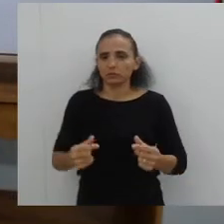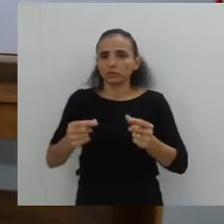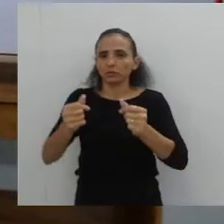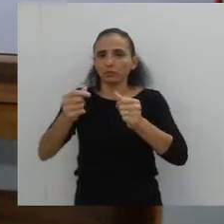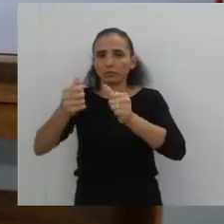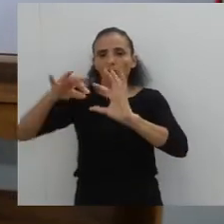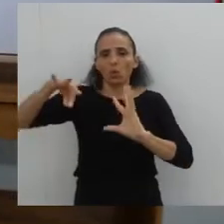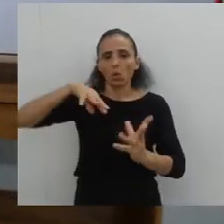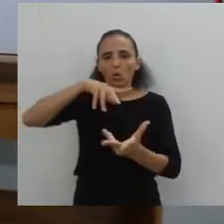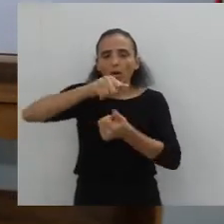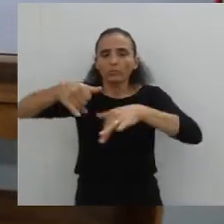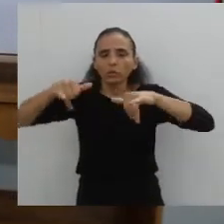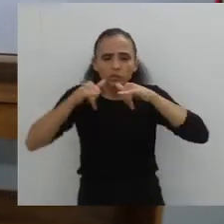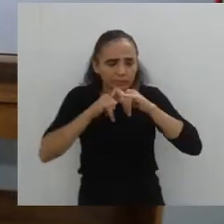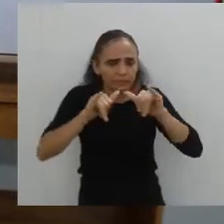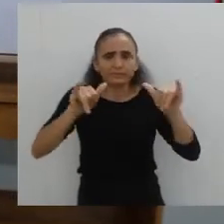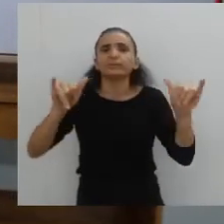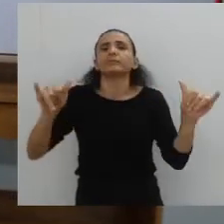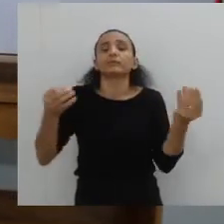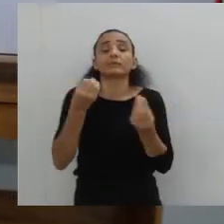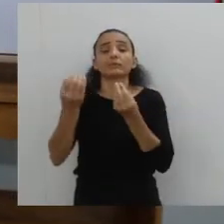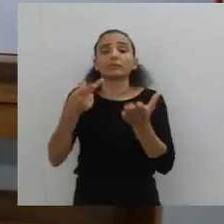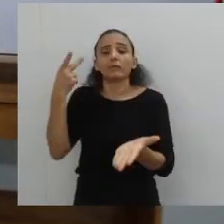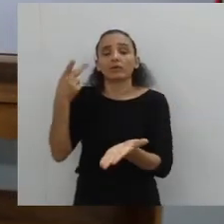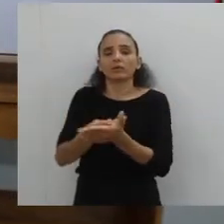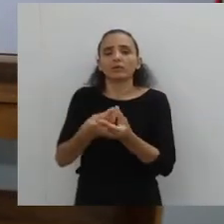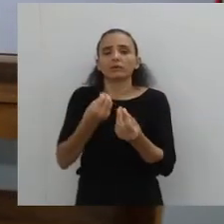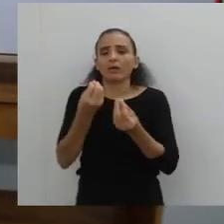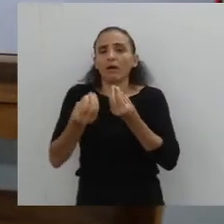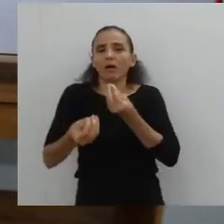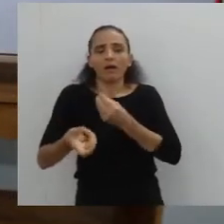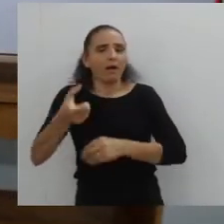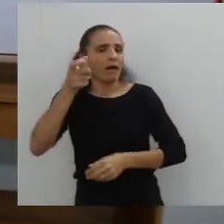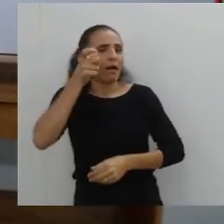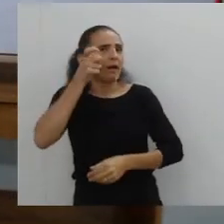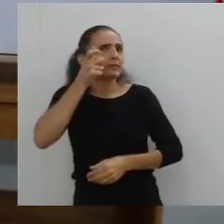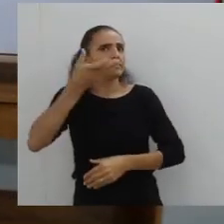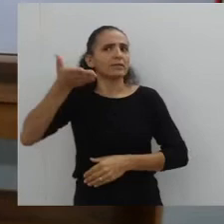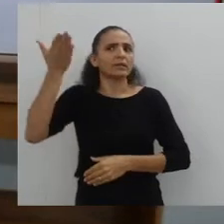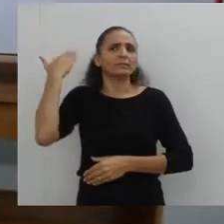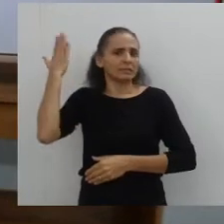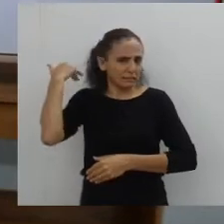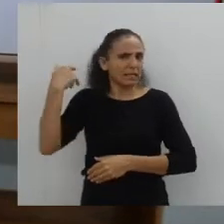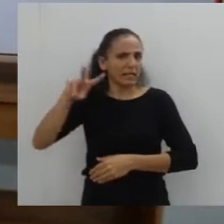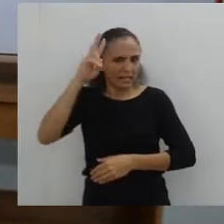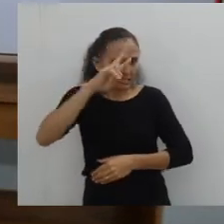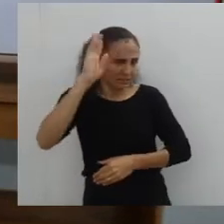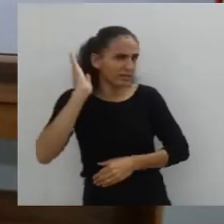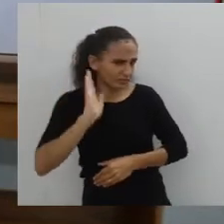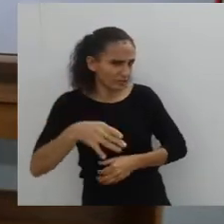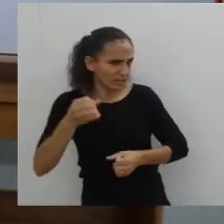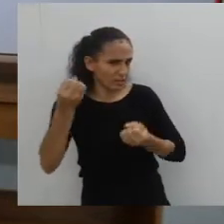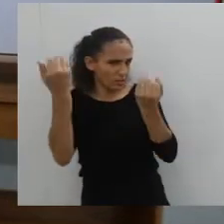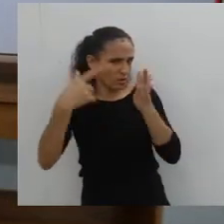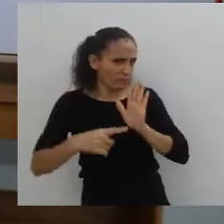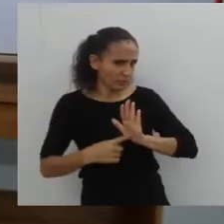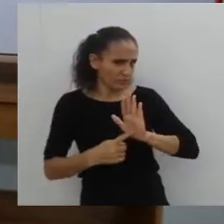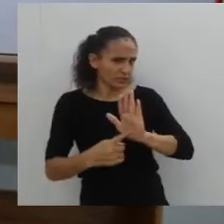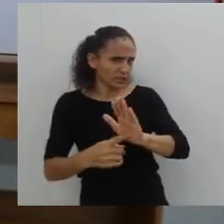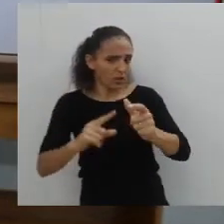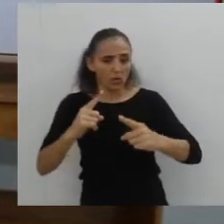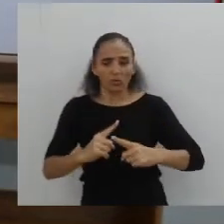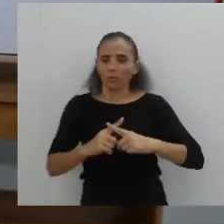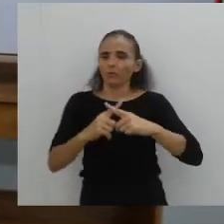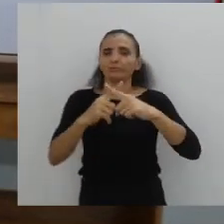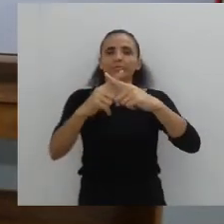tá certo? Ele passa a ser, então, alimentado, a gente volta lá no primeiro slide, lembra? Eu já te mostrei, pela